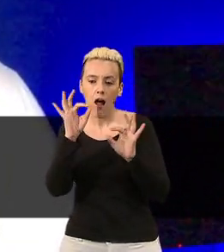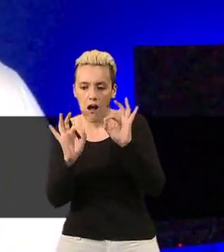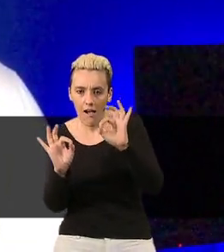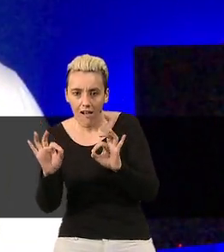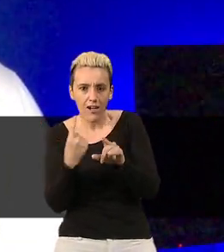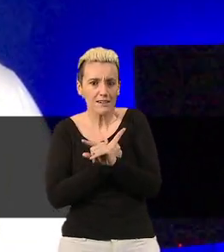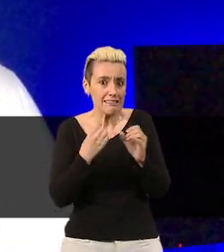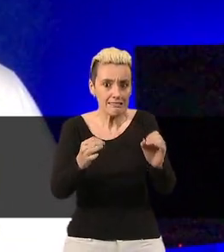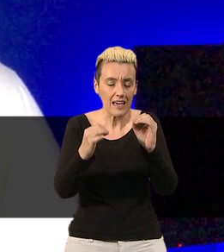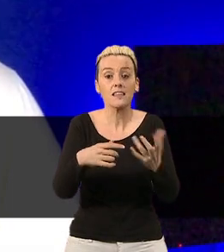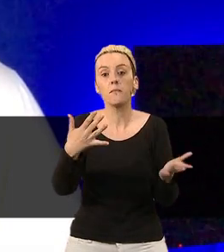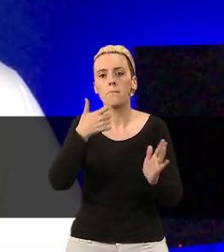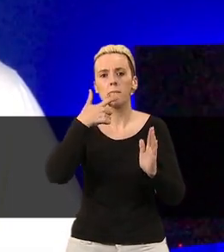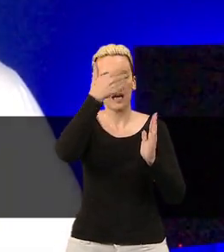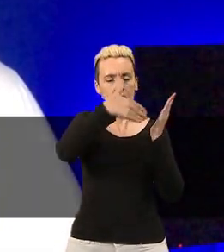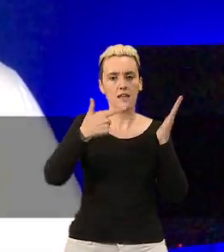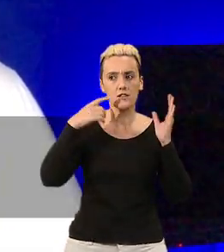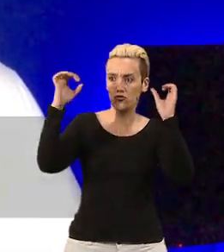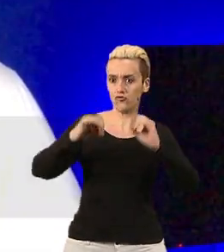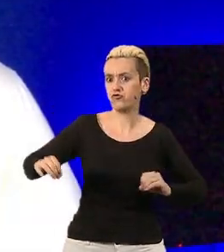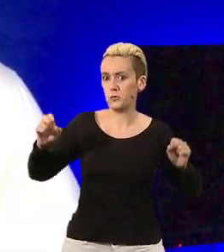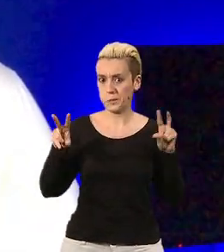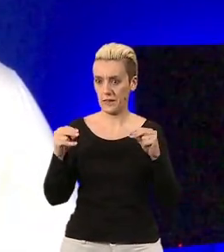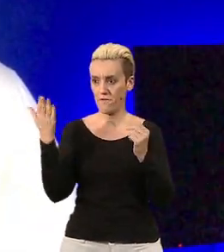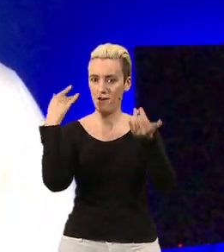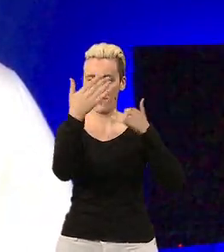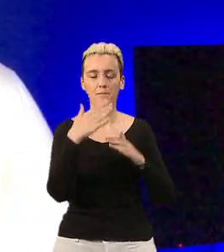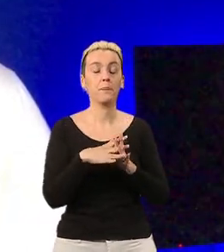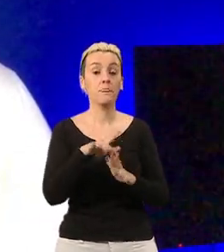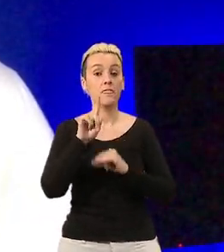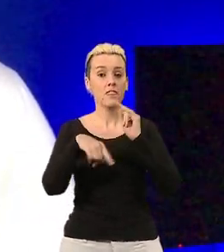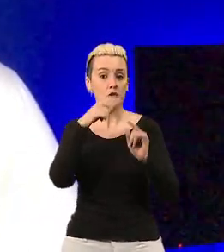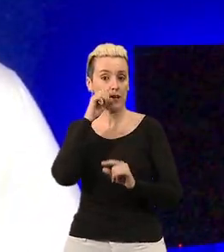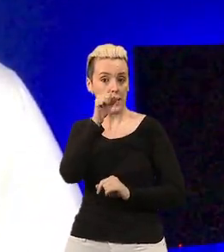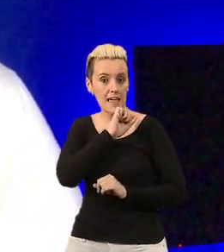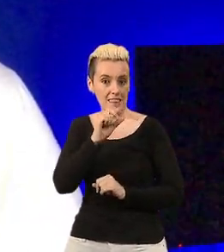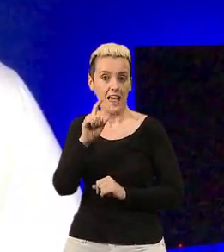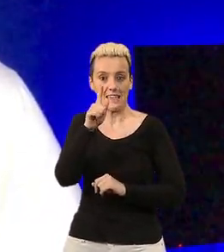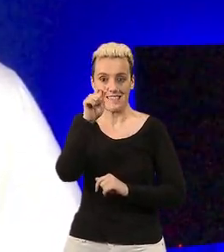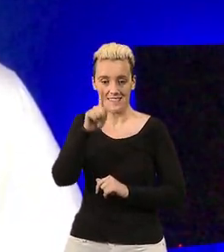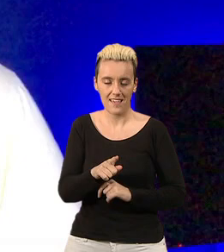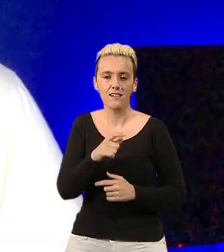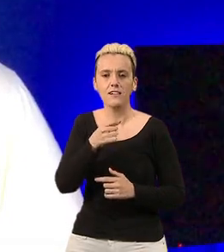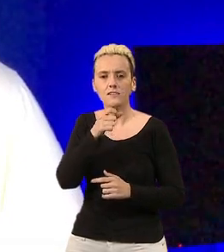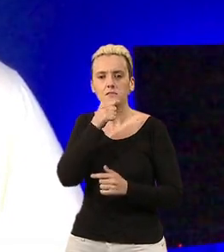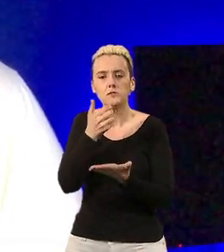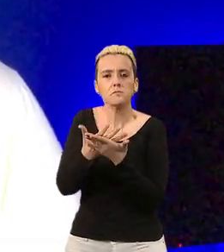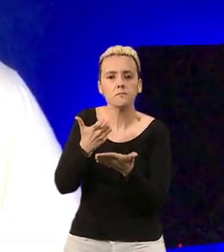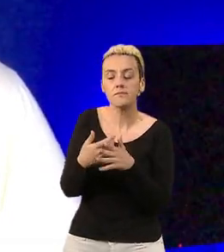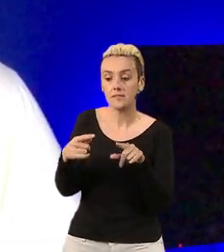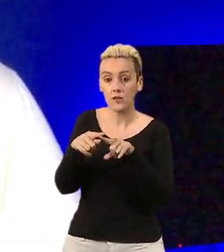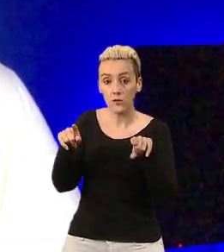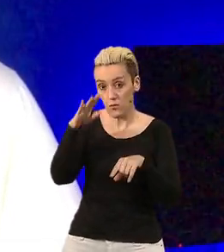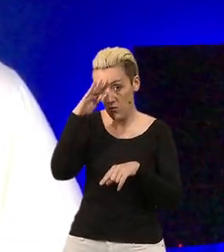com as paredes despidas. Gravámos a voz do Zé num quartinho que eu tinha em casa, onde tinha o